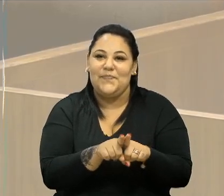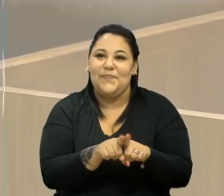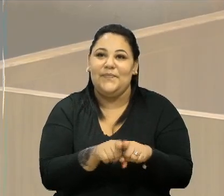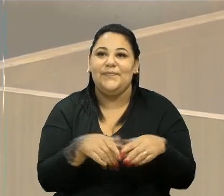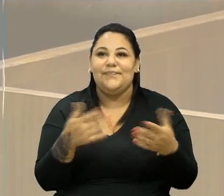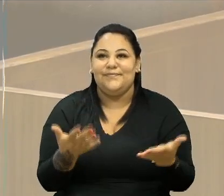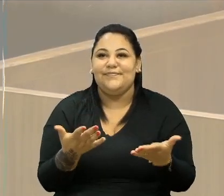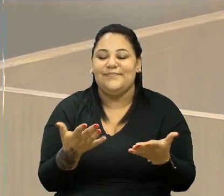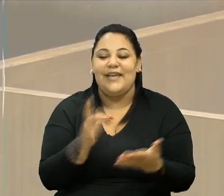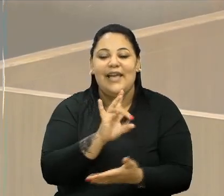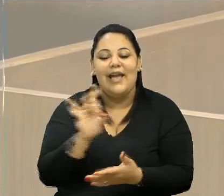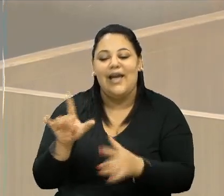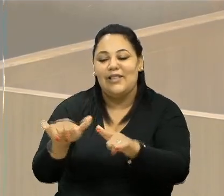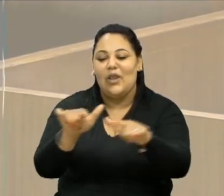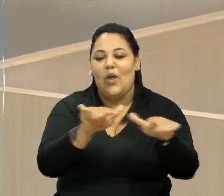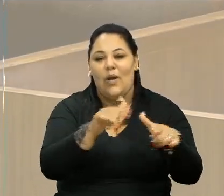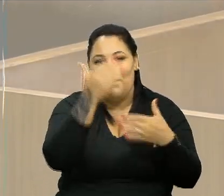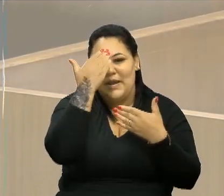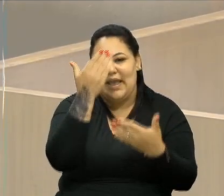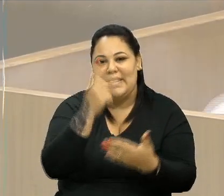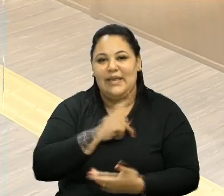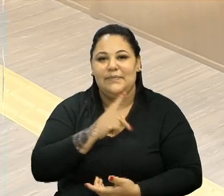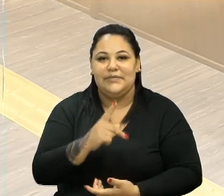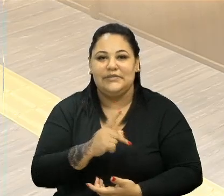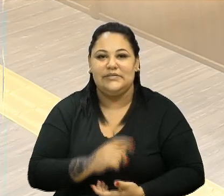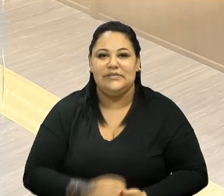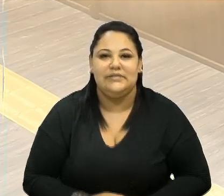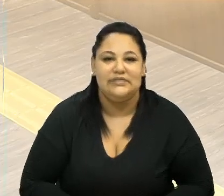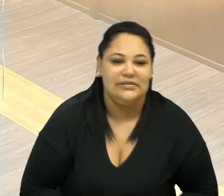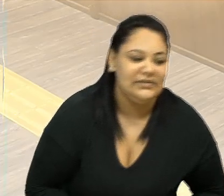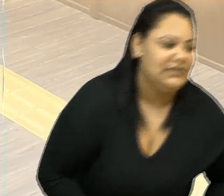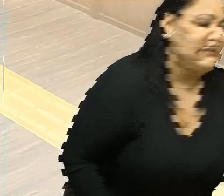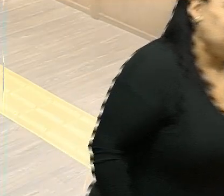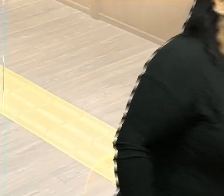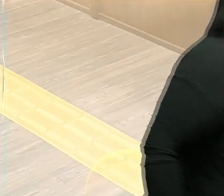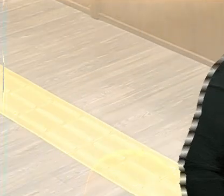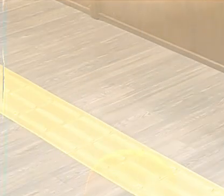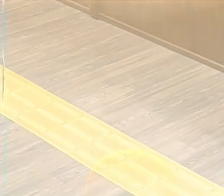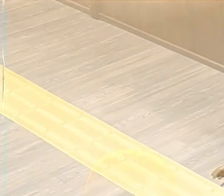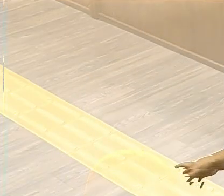em cada lugar que ele esteve. Obrigado, presidente. Obrigado, vereador Rafael. Encerrada a discussão.